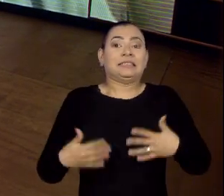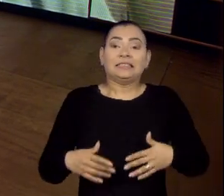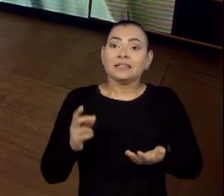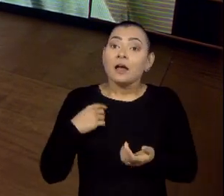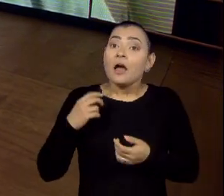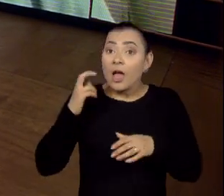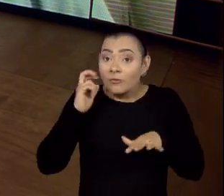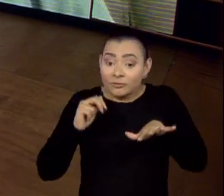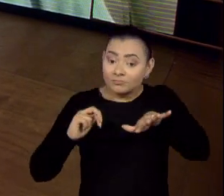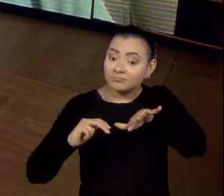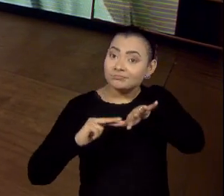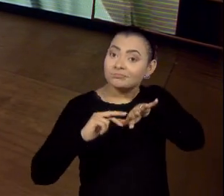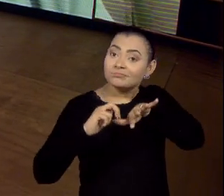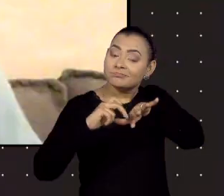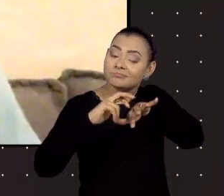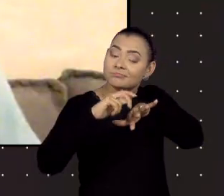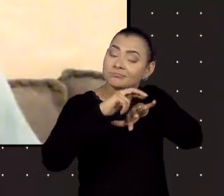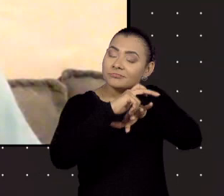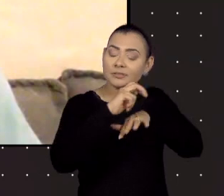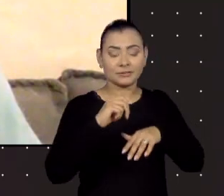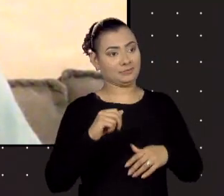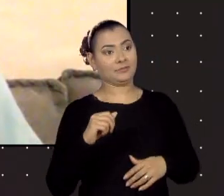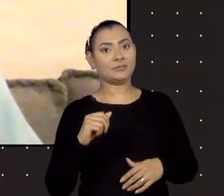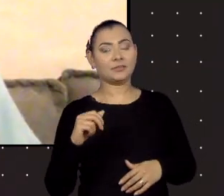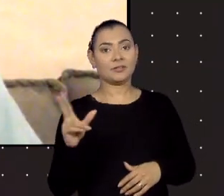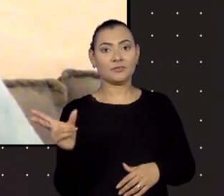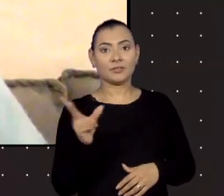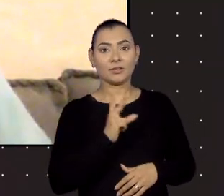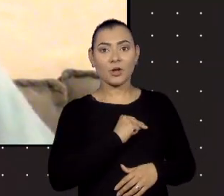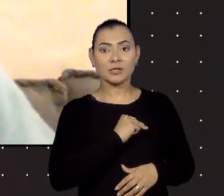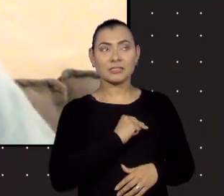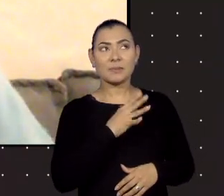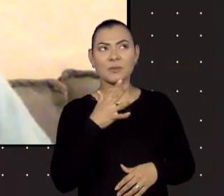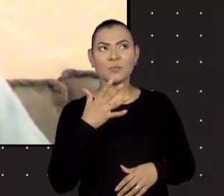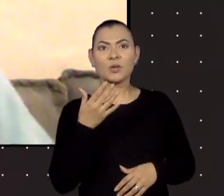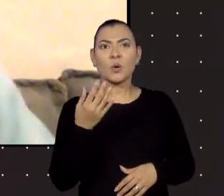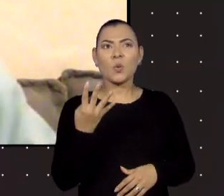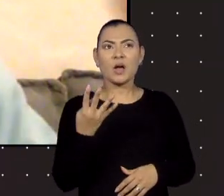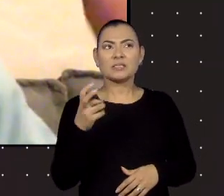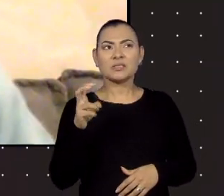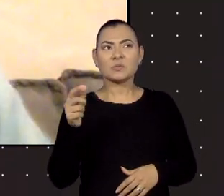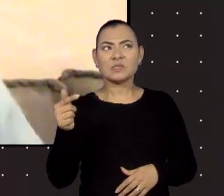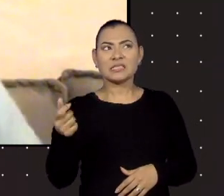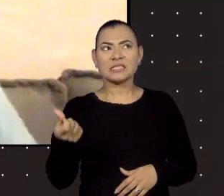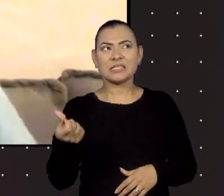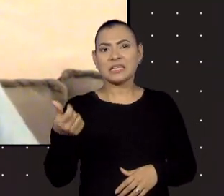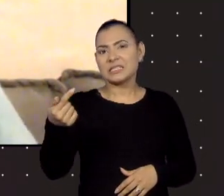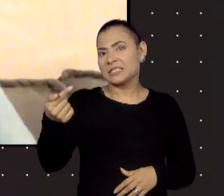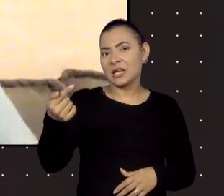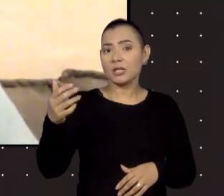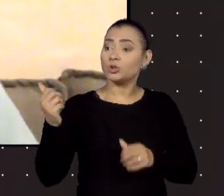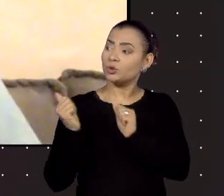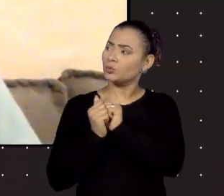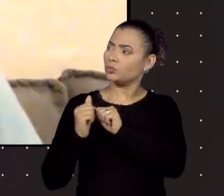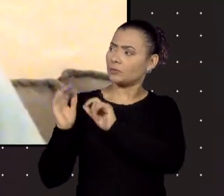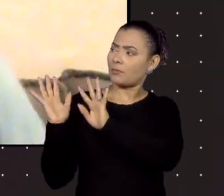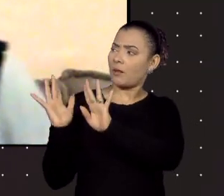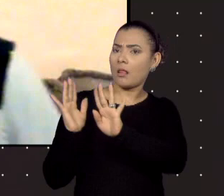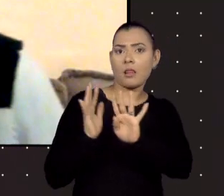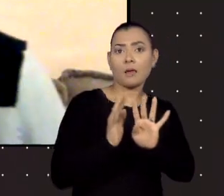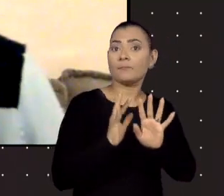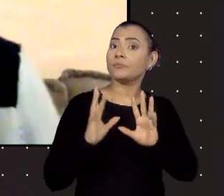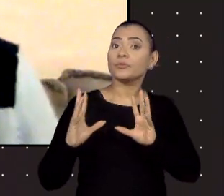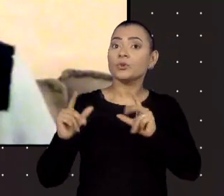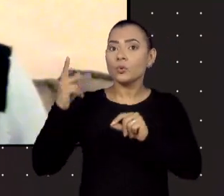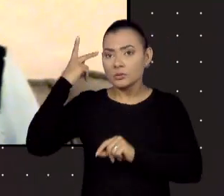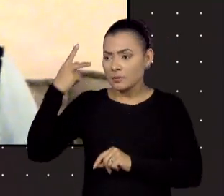escada, e 4, 5, 6, 7 subindo comigo, eu falei, todos de São